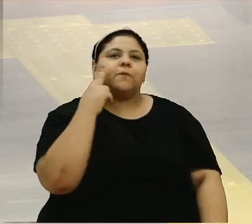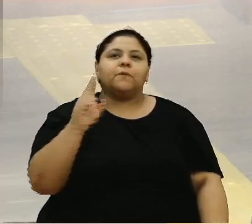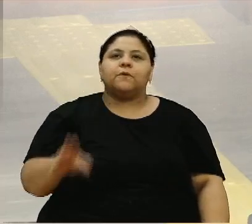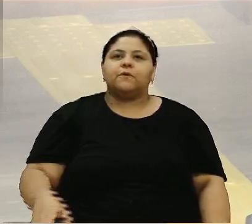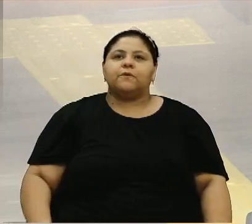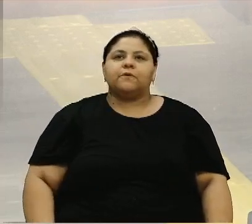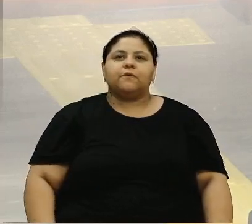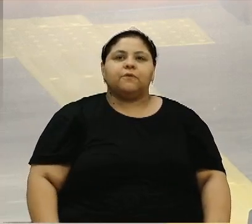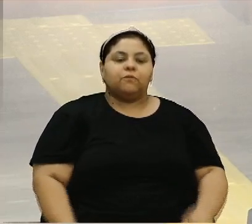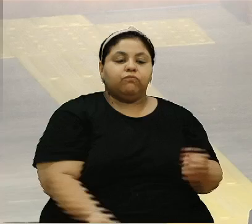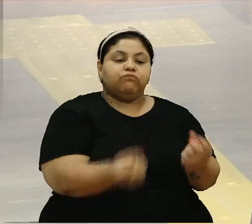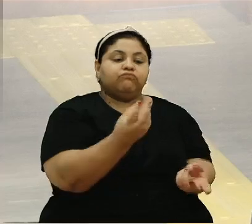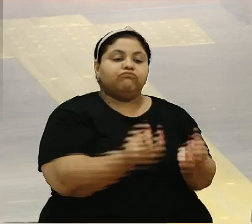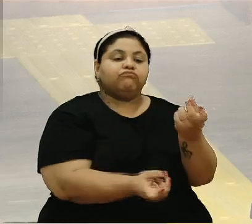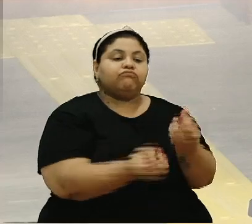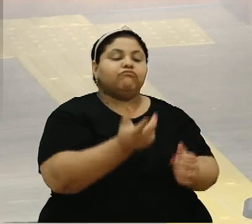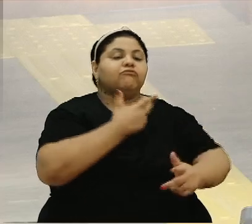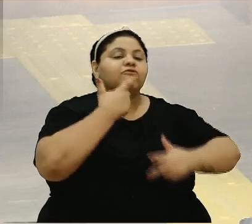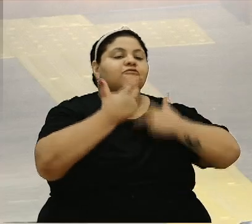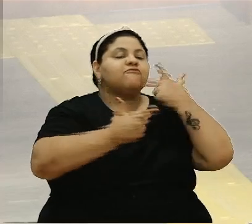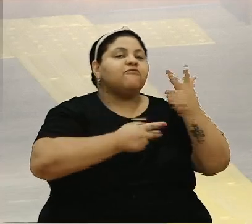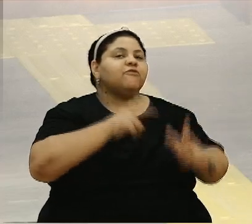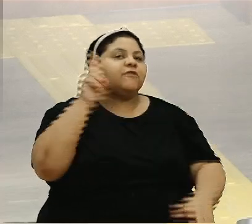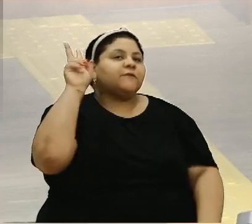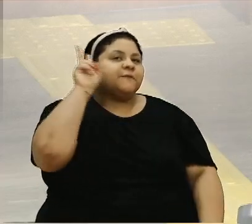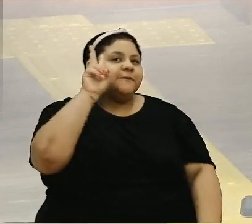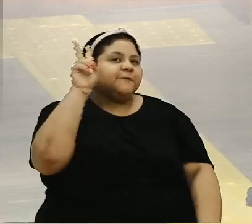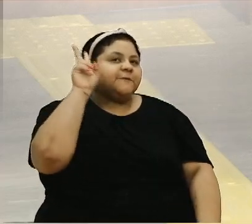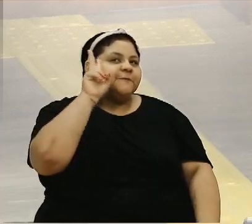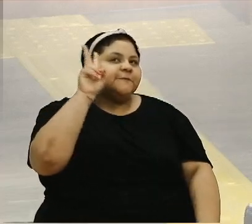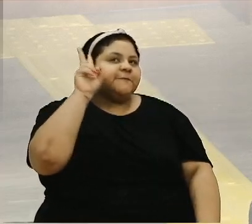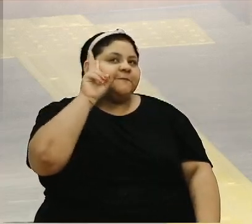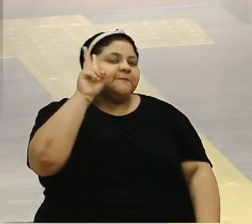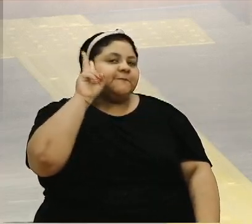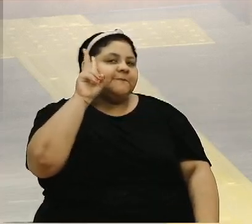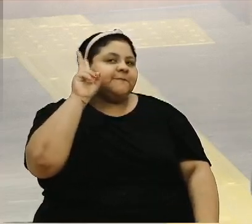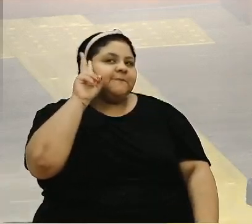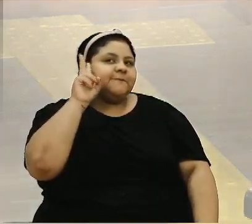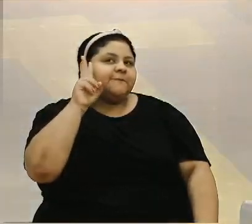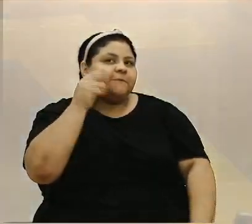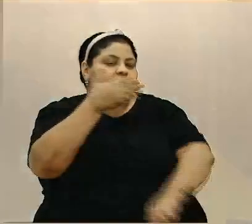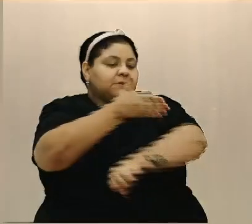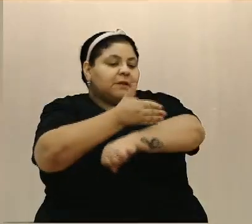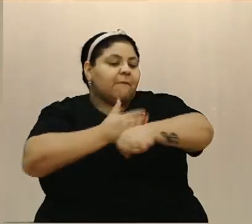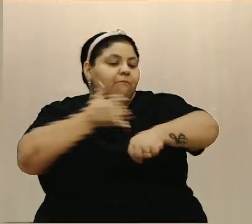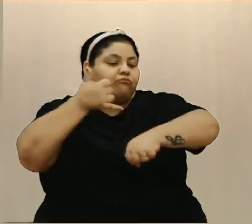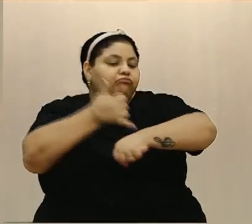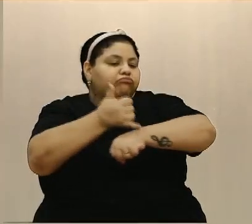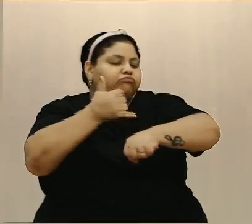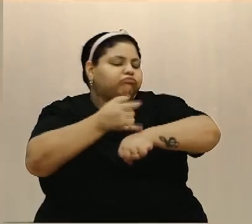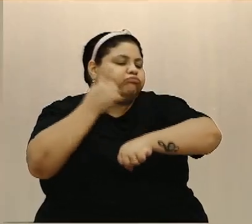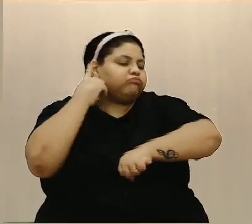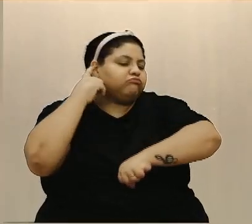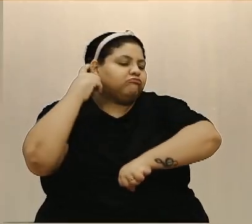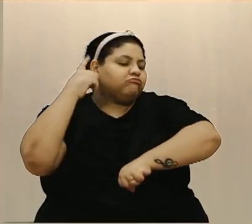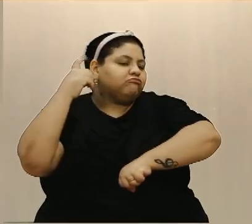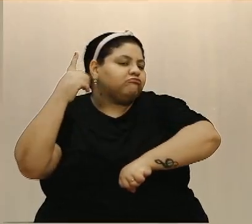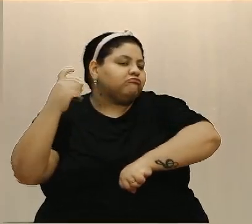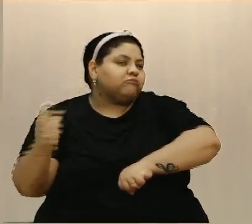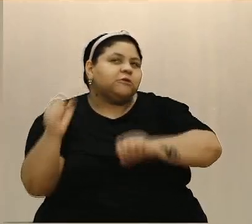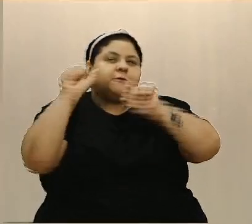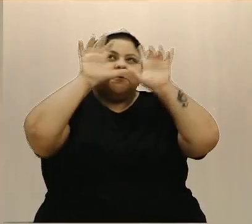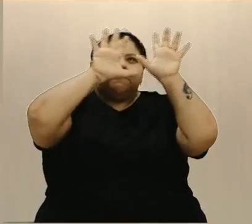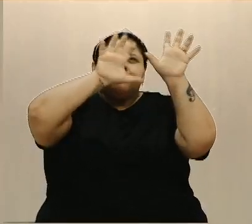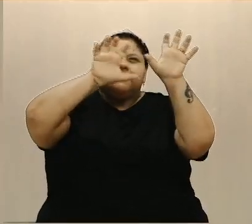Viravam brasas, contavam causos, pulindo esporas. Geada fria, café bem